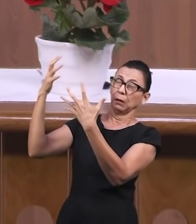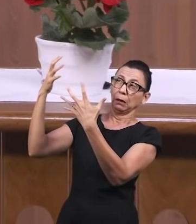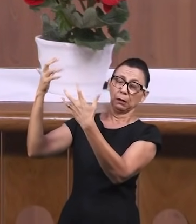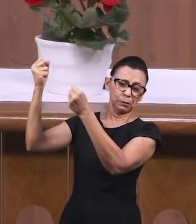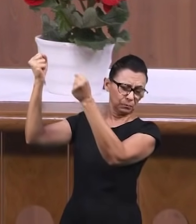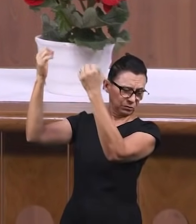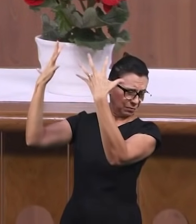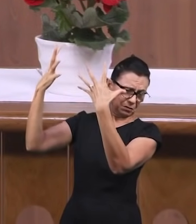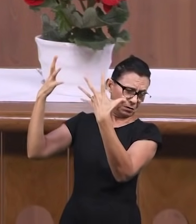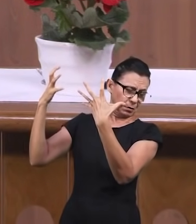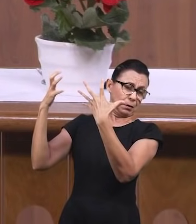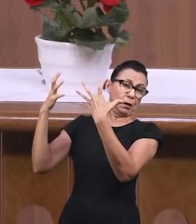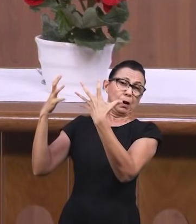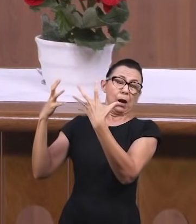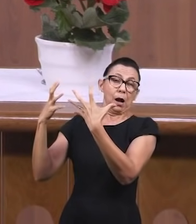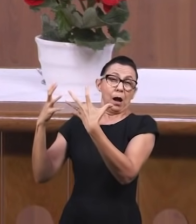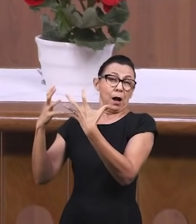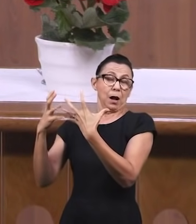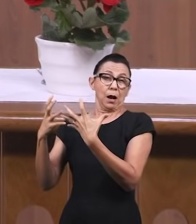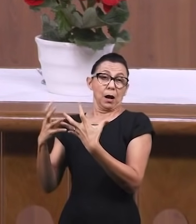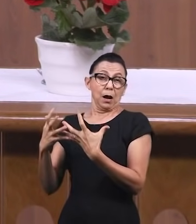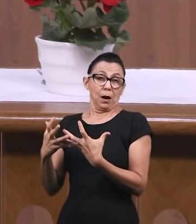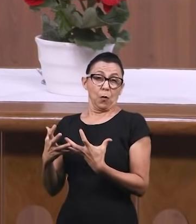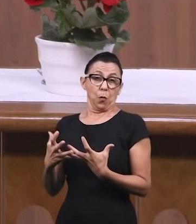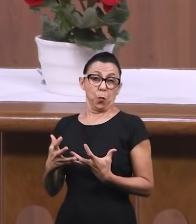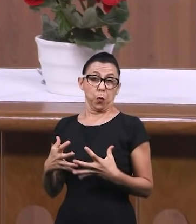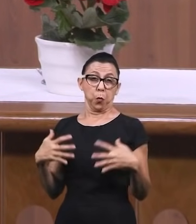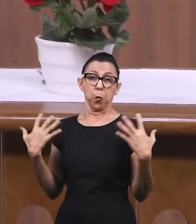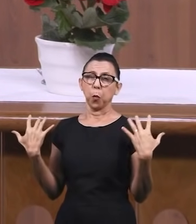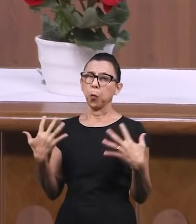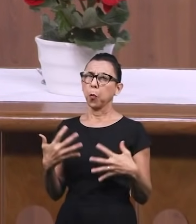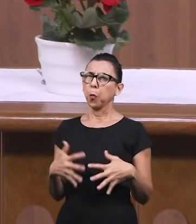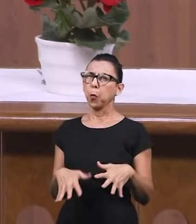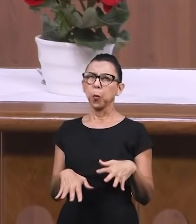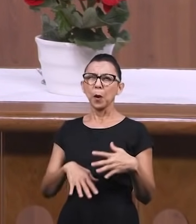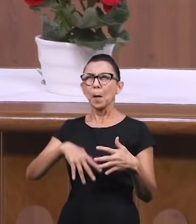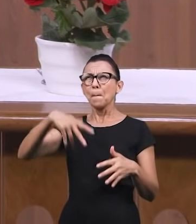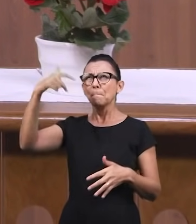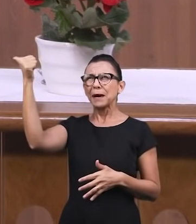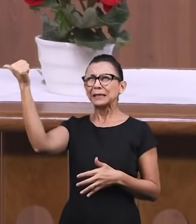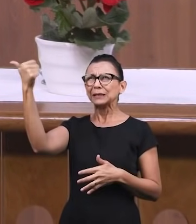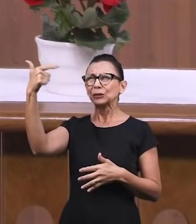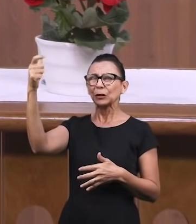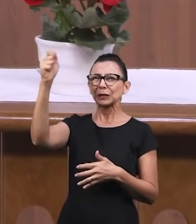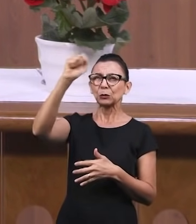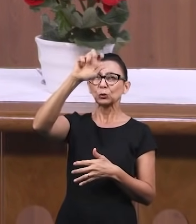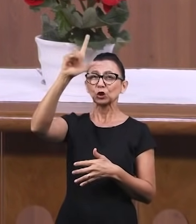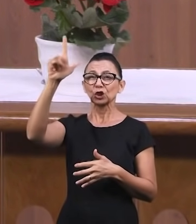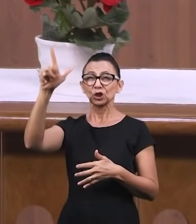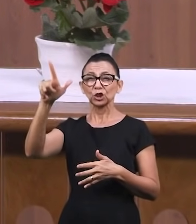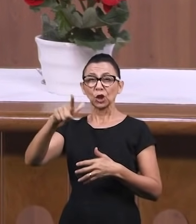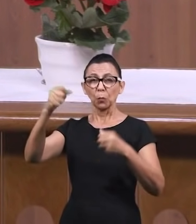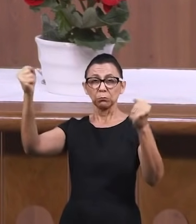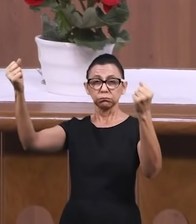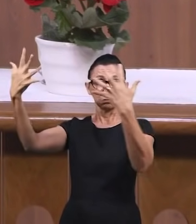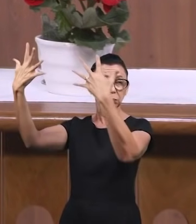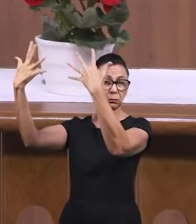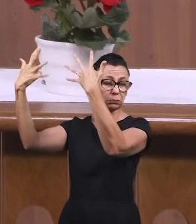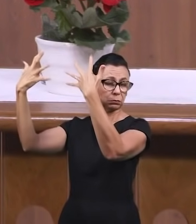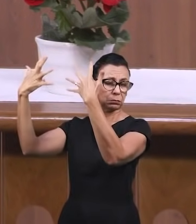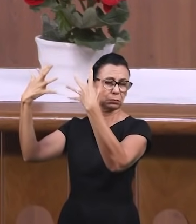testifica, dizendo que essa luz excedia o brilho da luz do sol. E esse